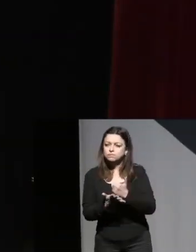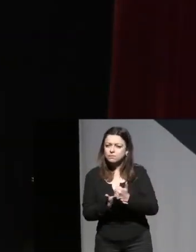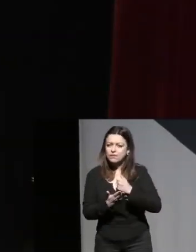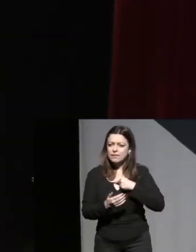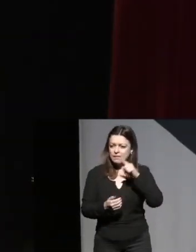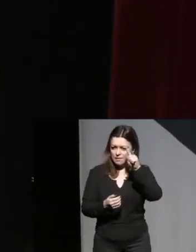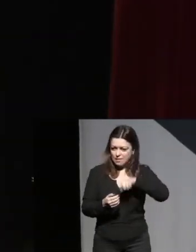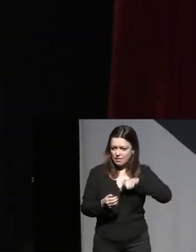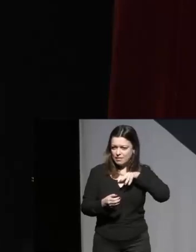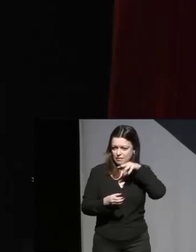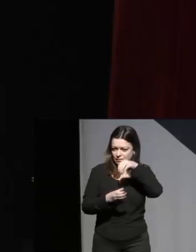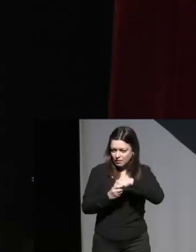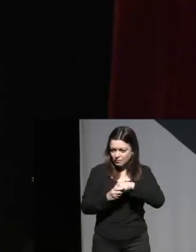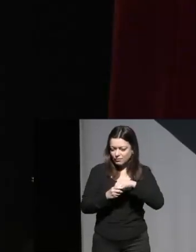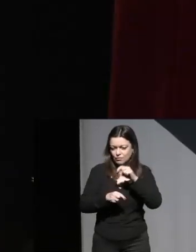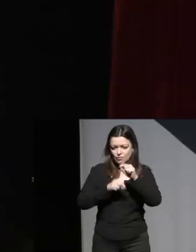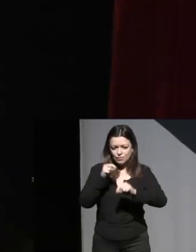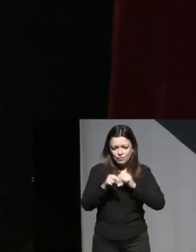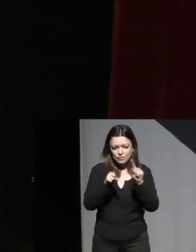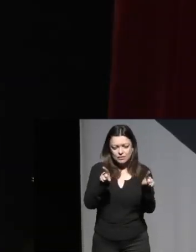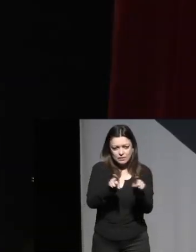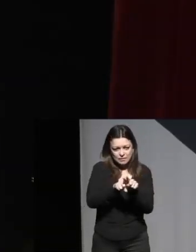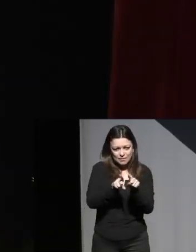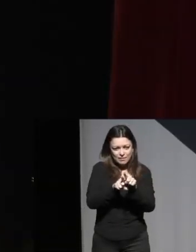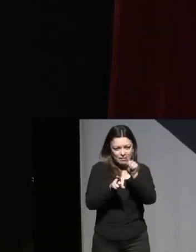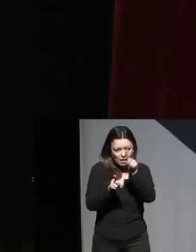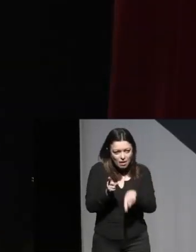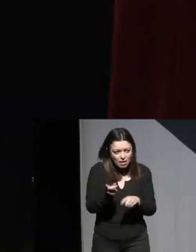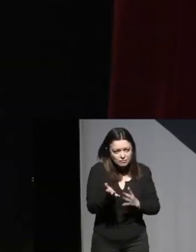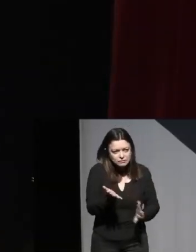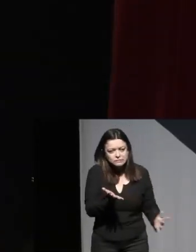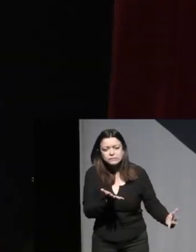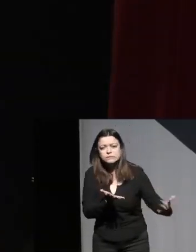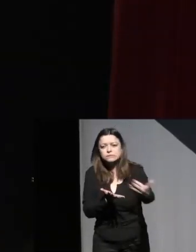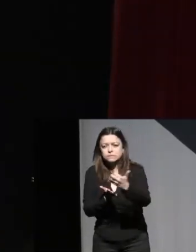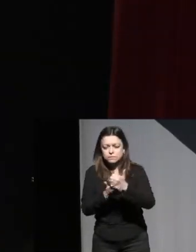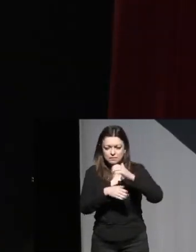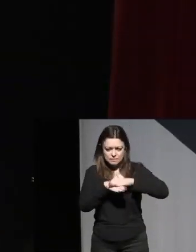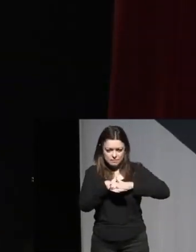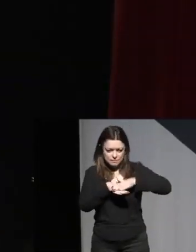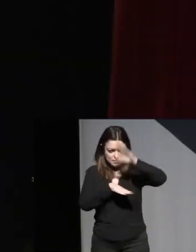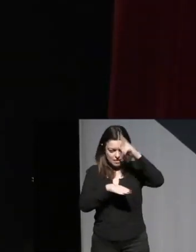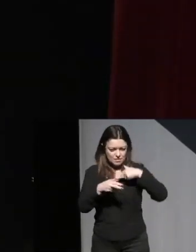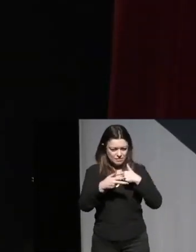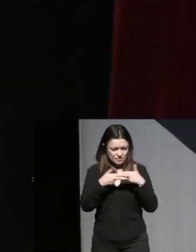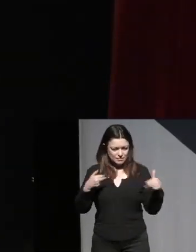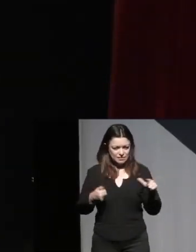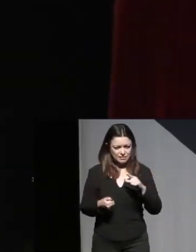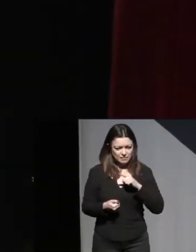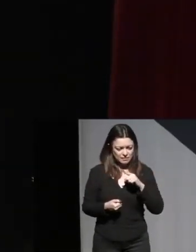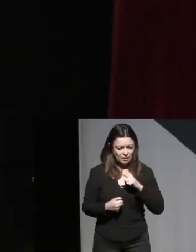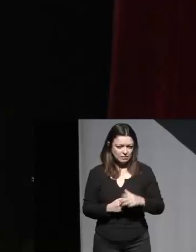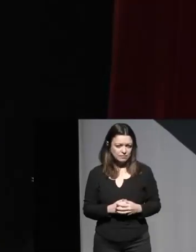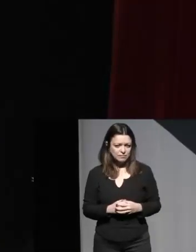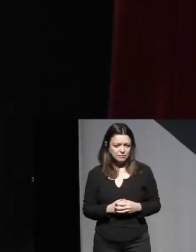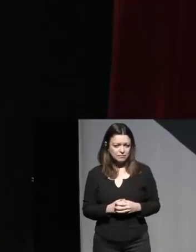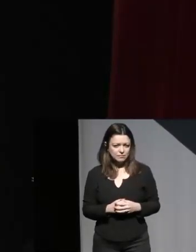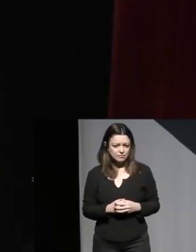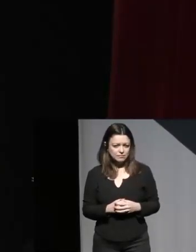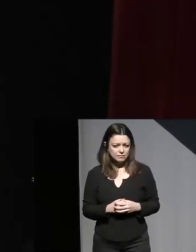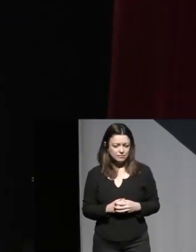tributação é em si uma fonte de arrecadação? Talvez os mais apressados poderiam dizer, sim,